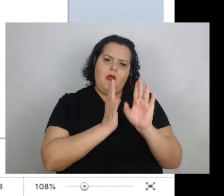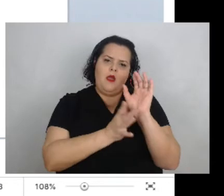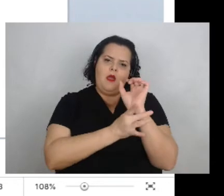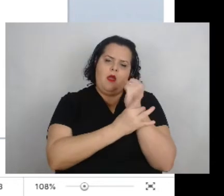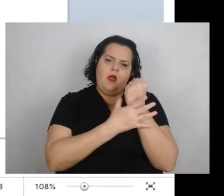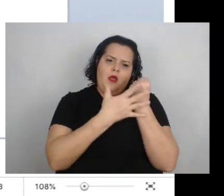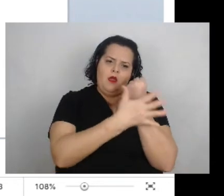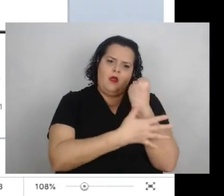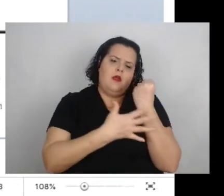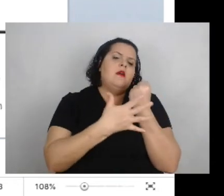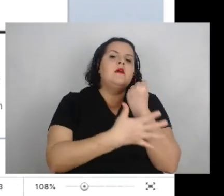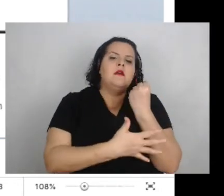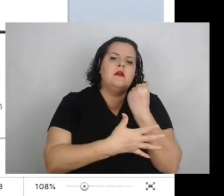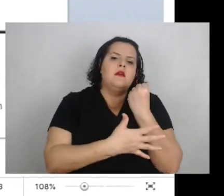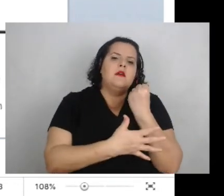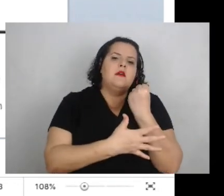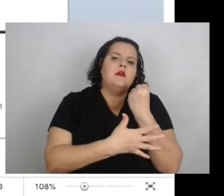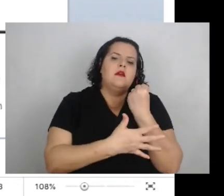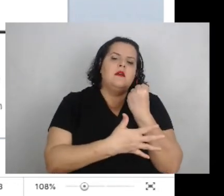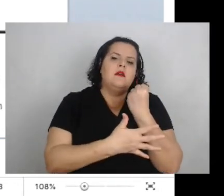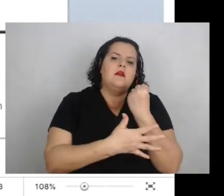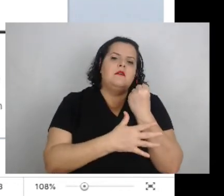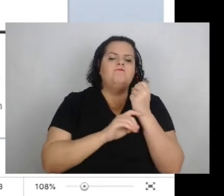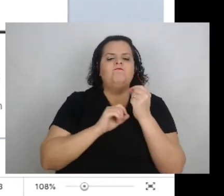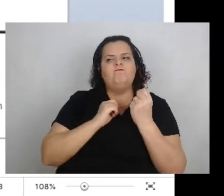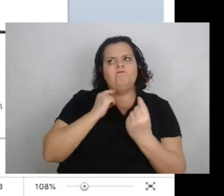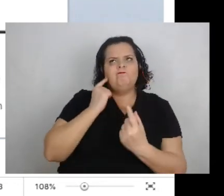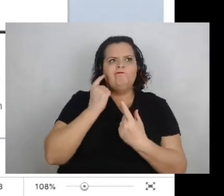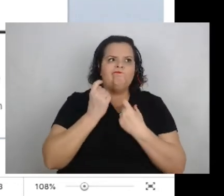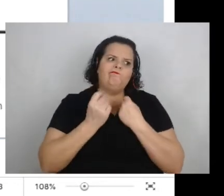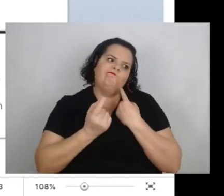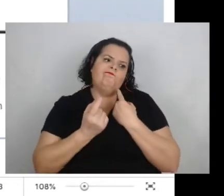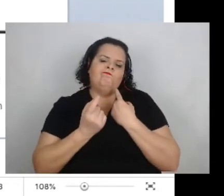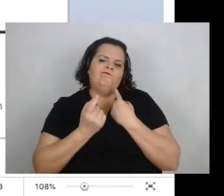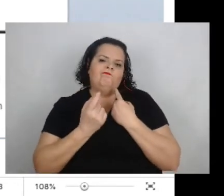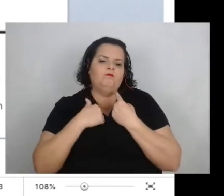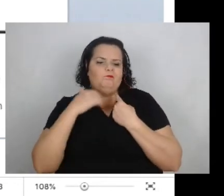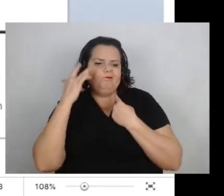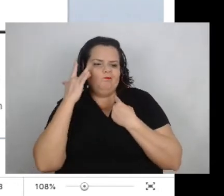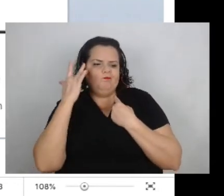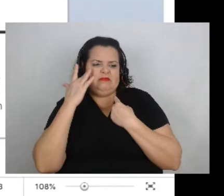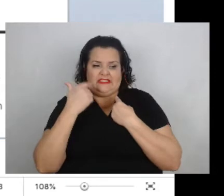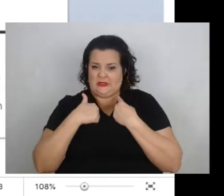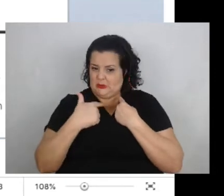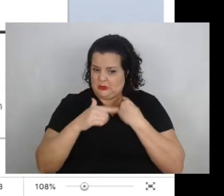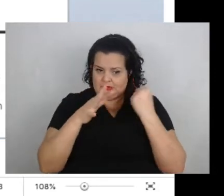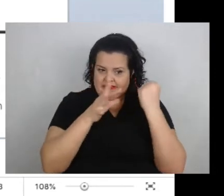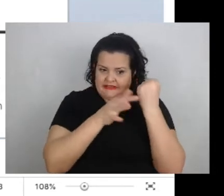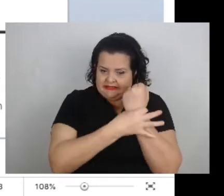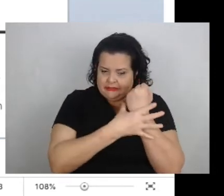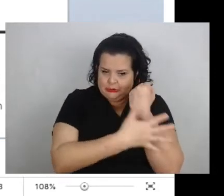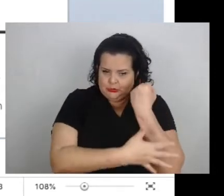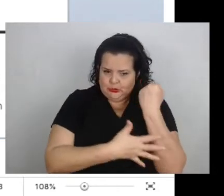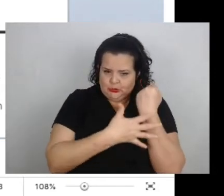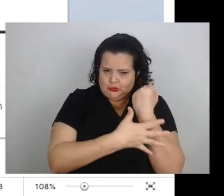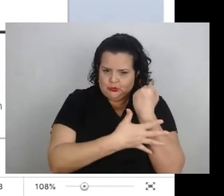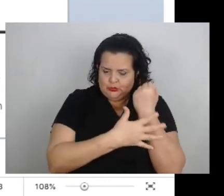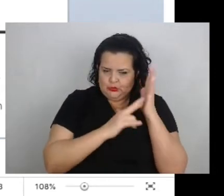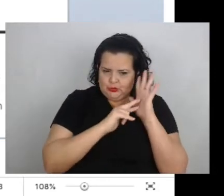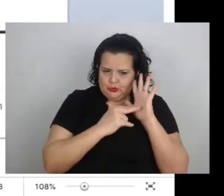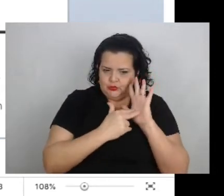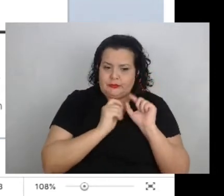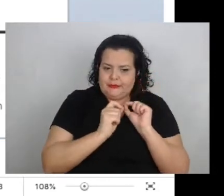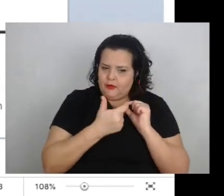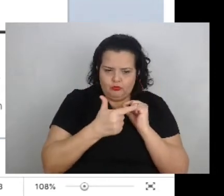nós ficamos com a questão, será que se eu não tenho anticorpo, eu não tenho um passaporte de imunidade? Vários trabalhos